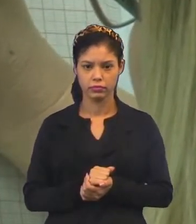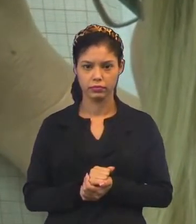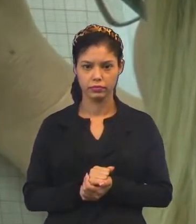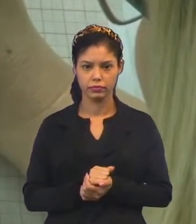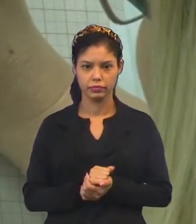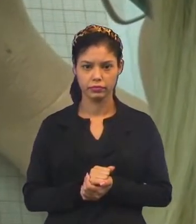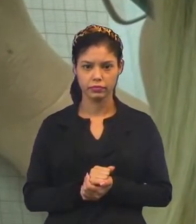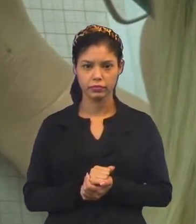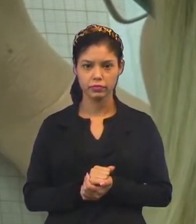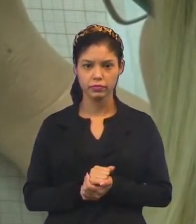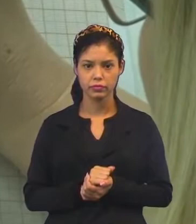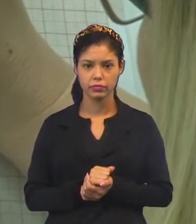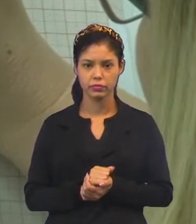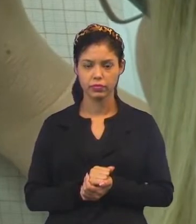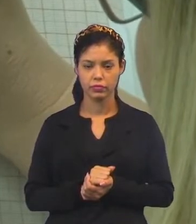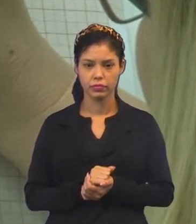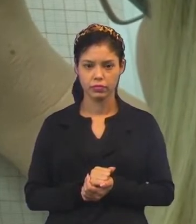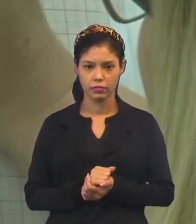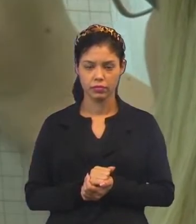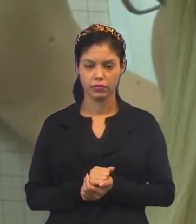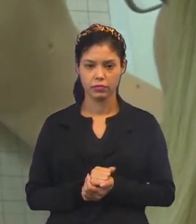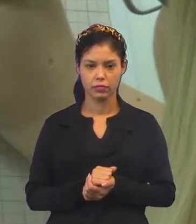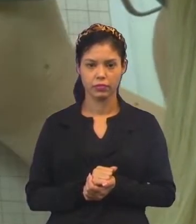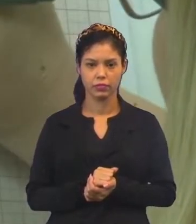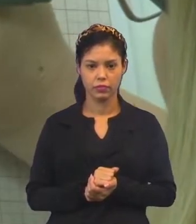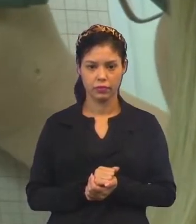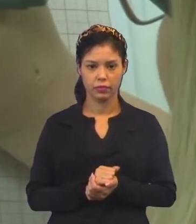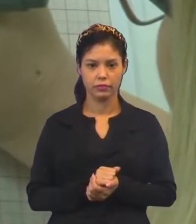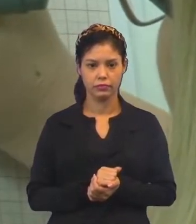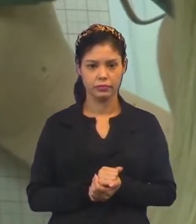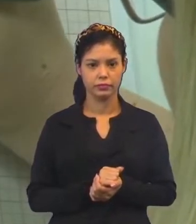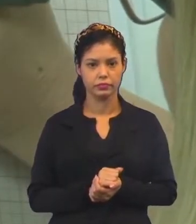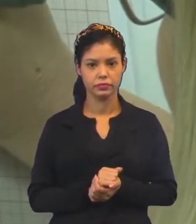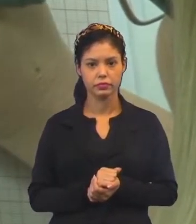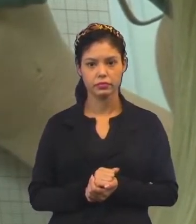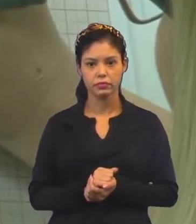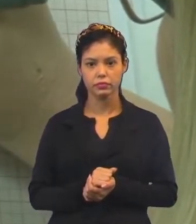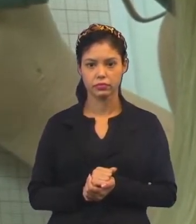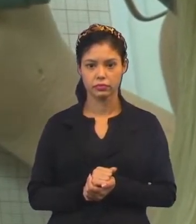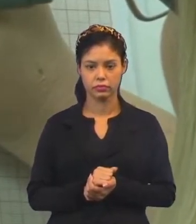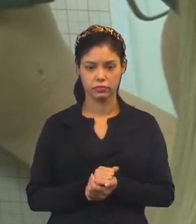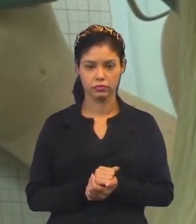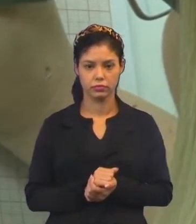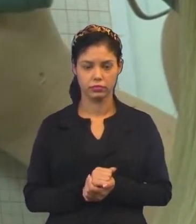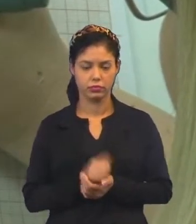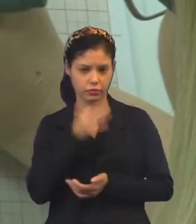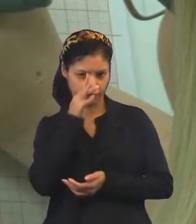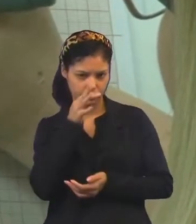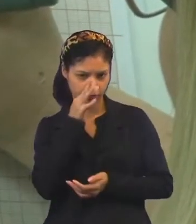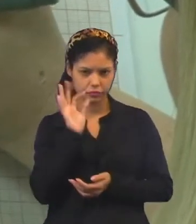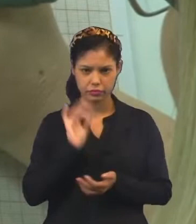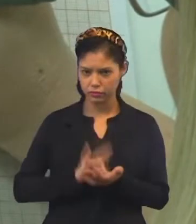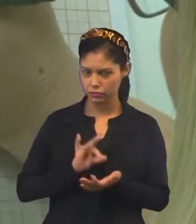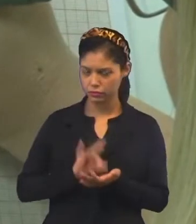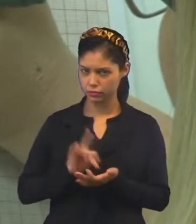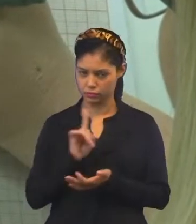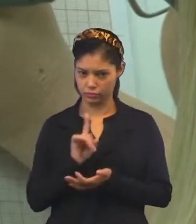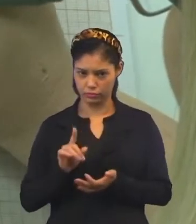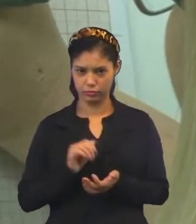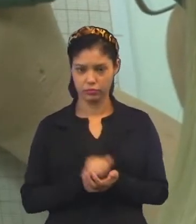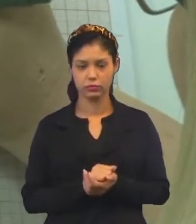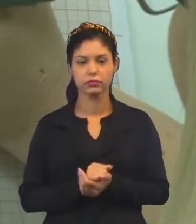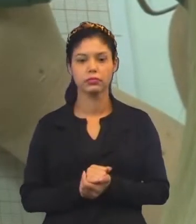Eu estou dizendo que é uma florzinha, mas é porque é o que mais se assemelha, né? Mas não é que seja uma florzinha de verdade, uma